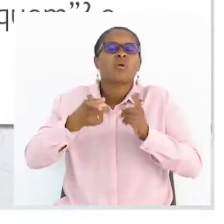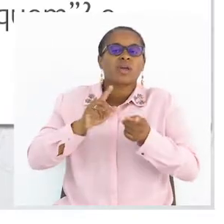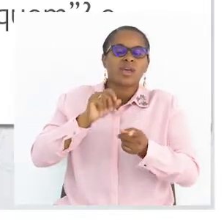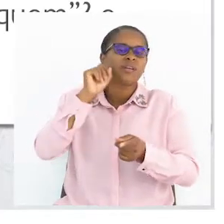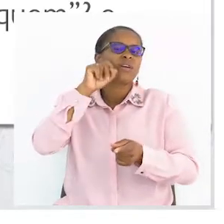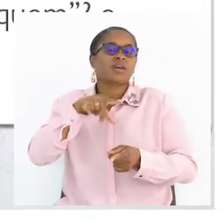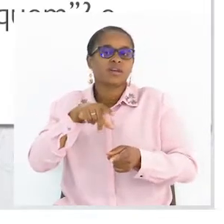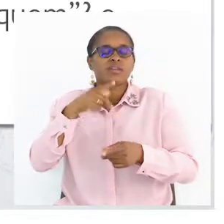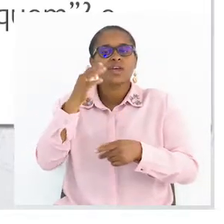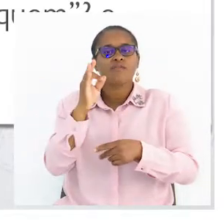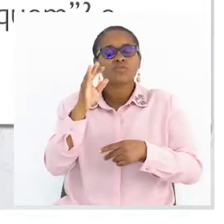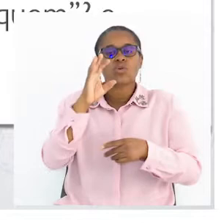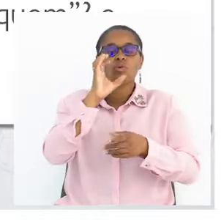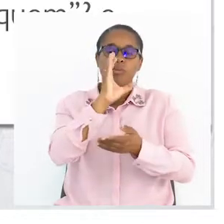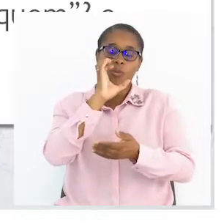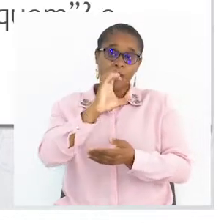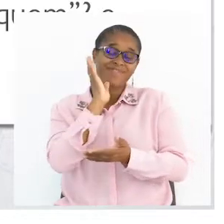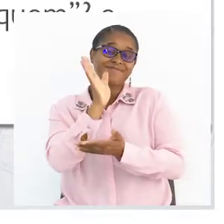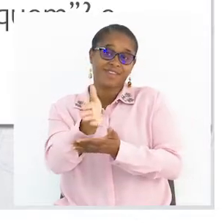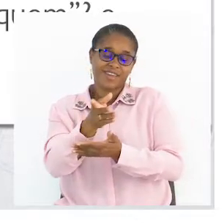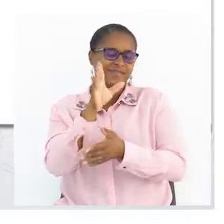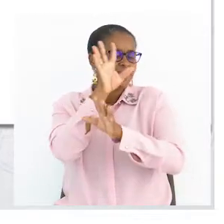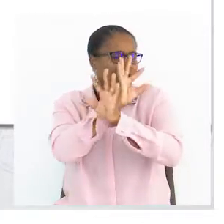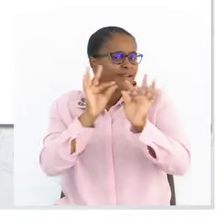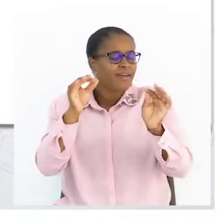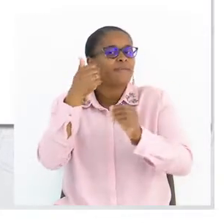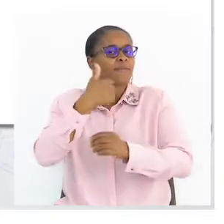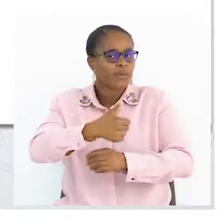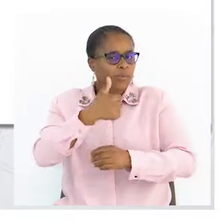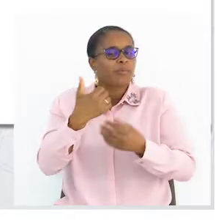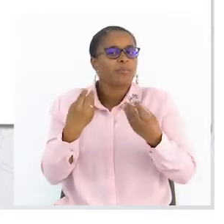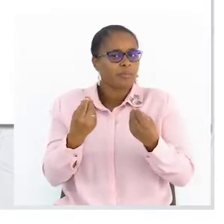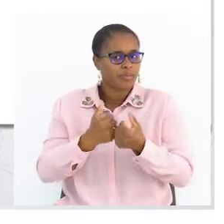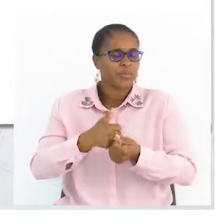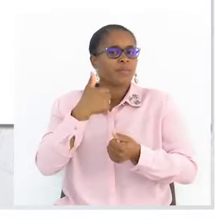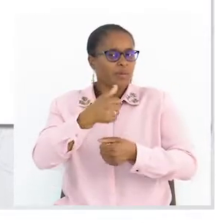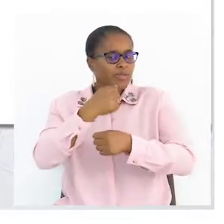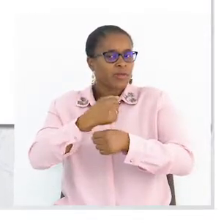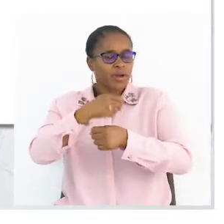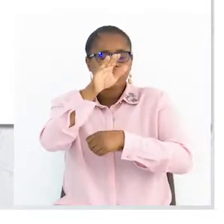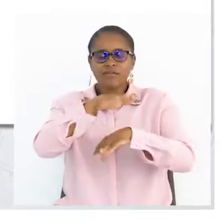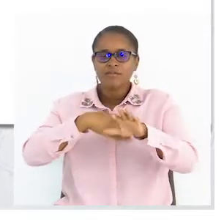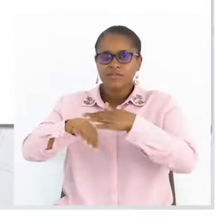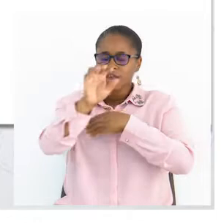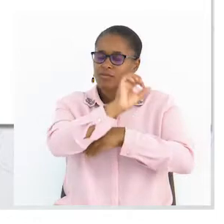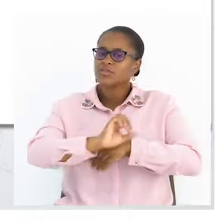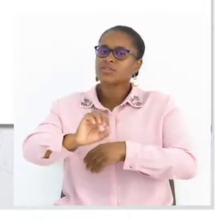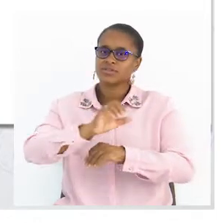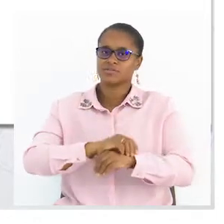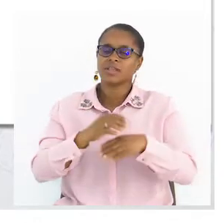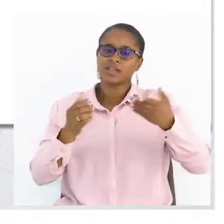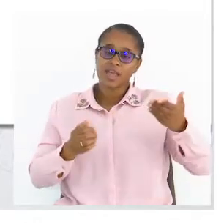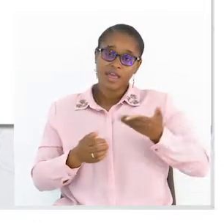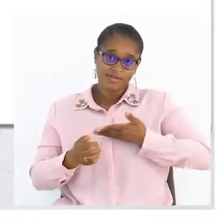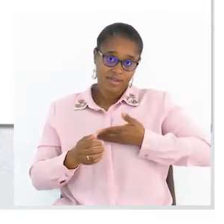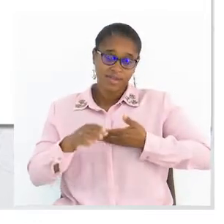de complemento direto. Excelente, muito bem. Bom trabalho fizeram. A linha D é selecionado por